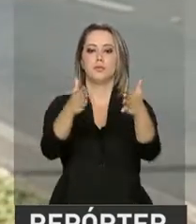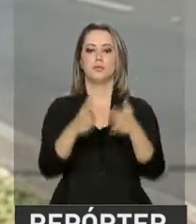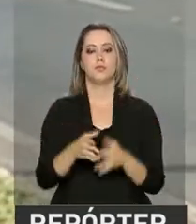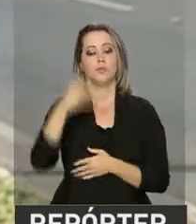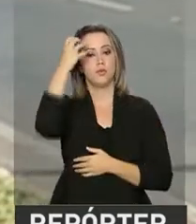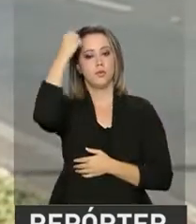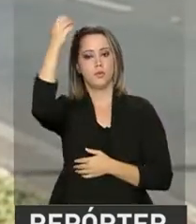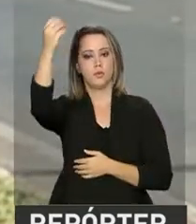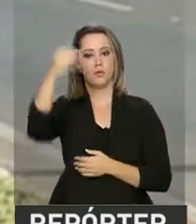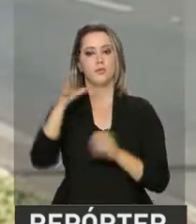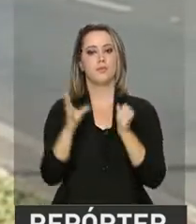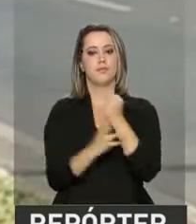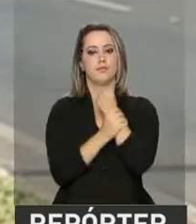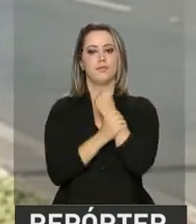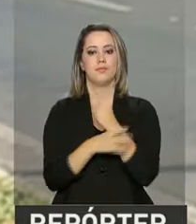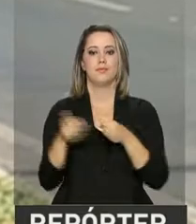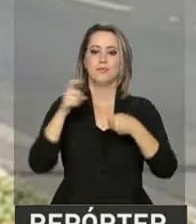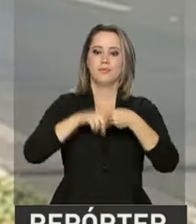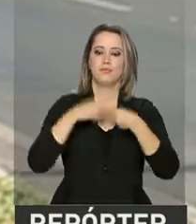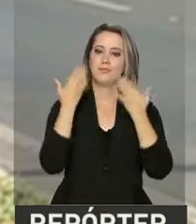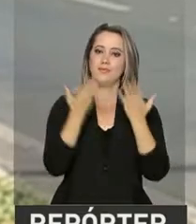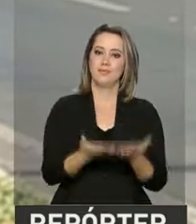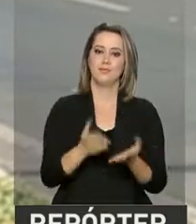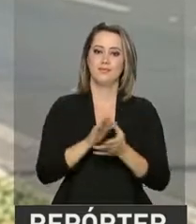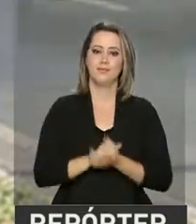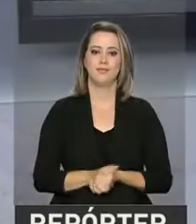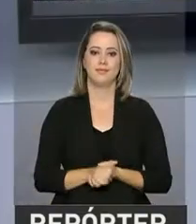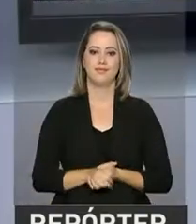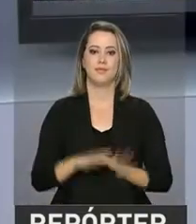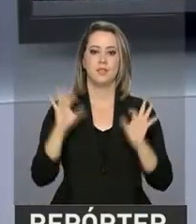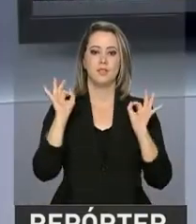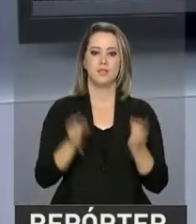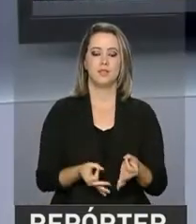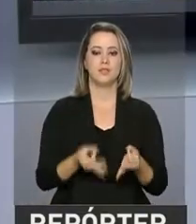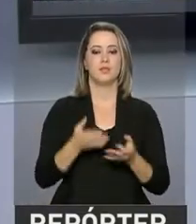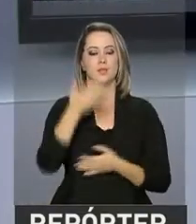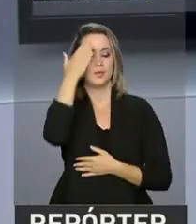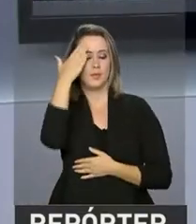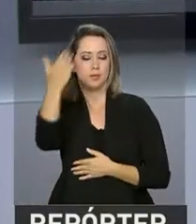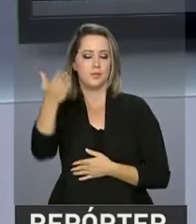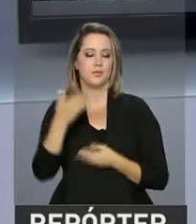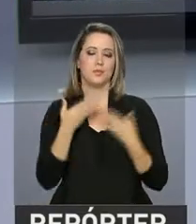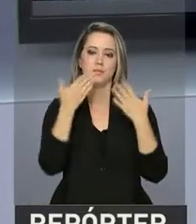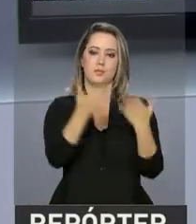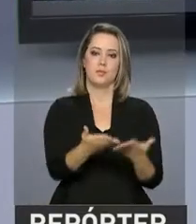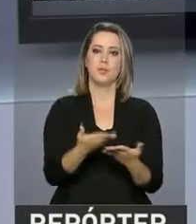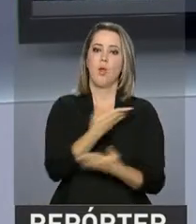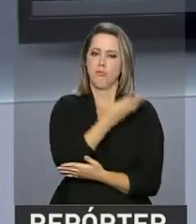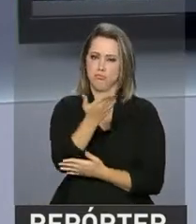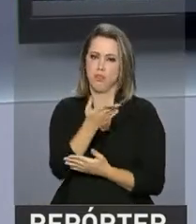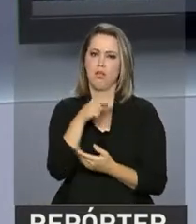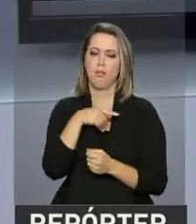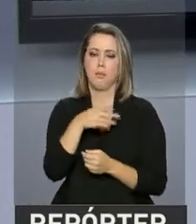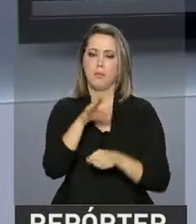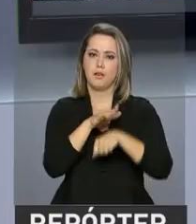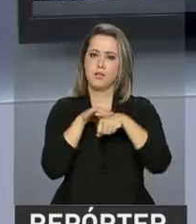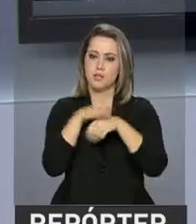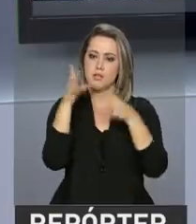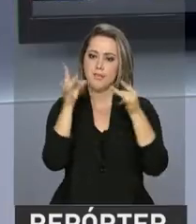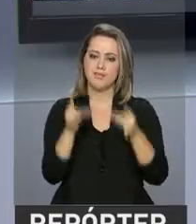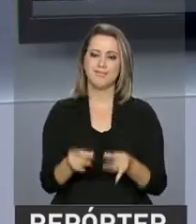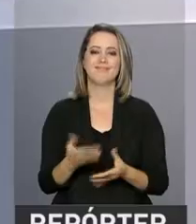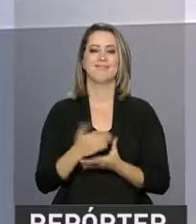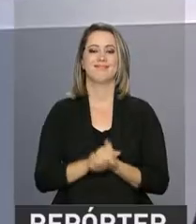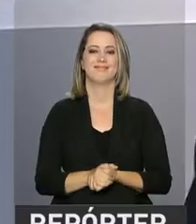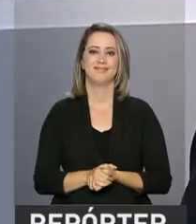a viagem ser segura. Volto com você no estúdio, Roberto. Tá certo, Gabriela. Obrigado a você e ao Diego pelas informações e pelas